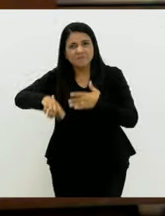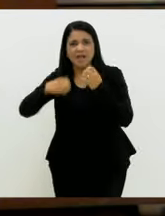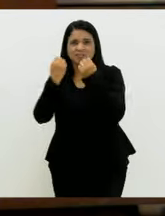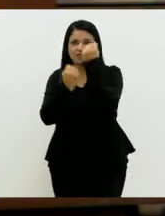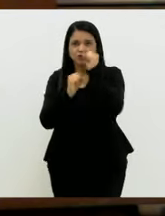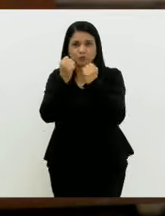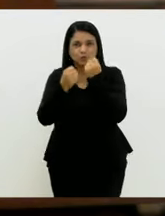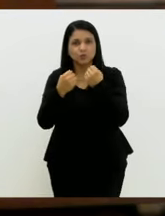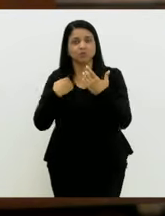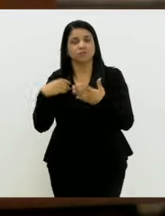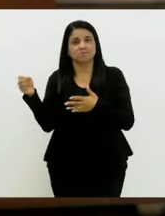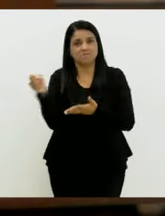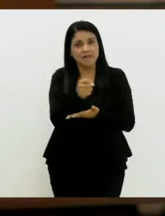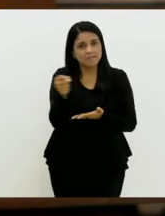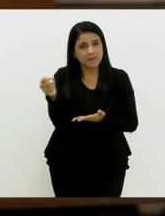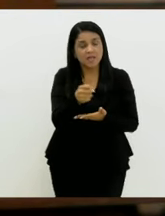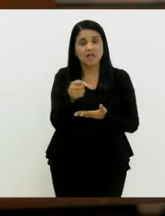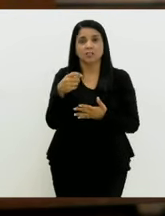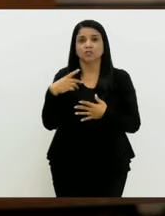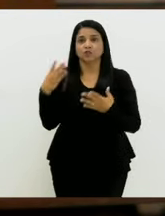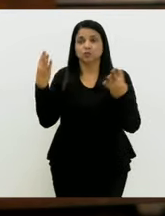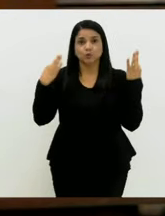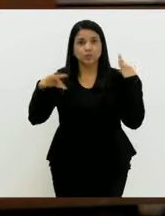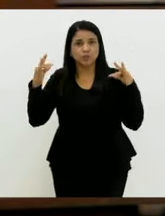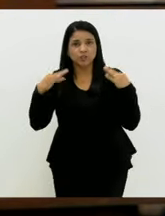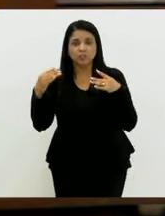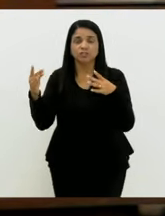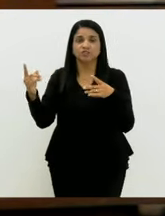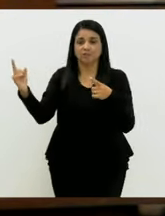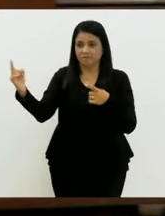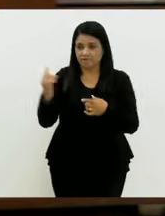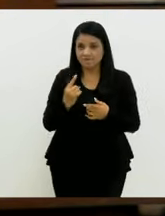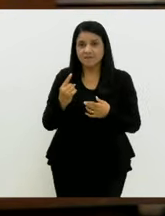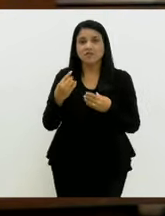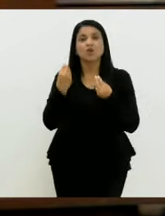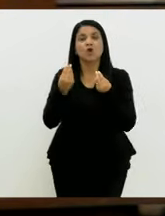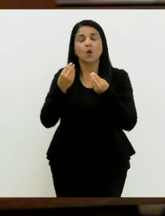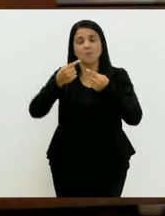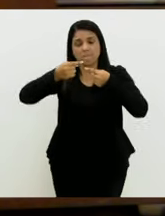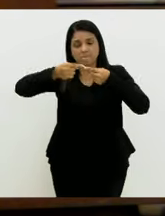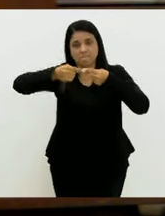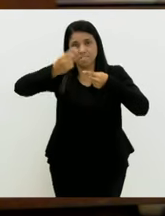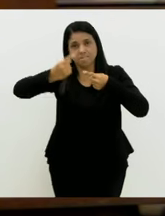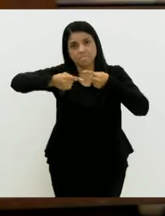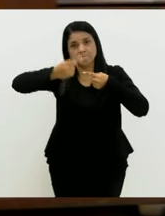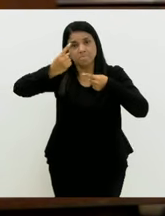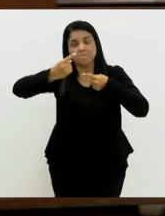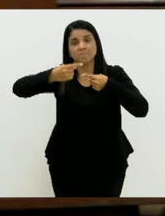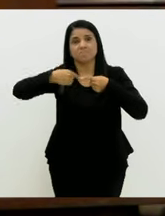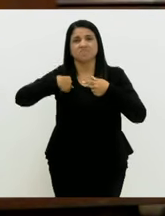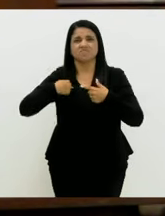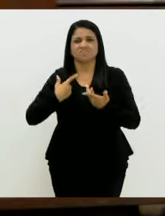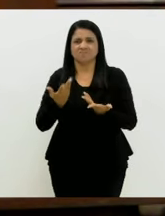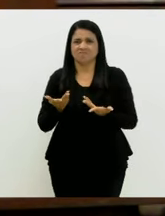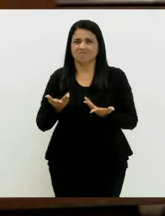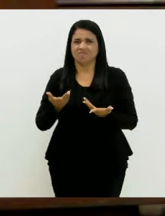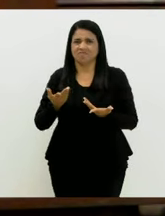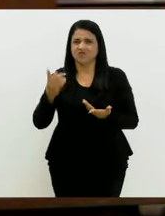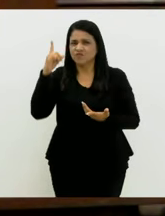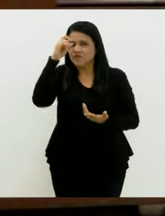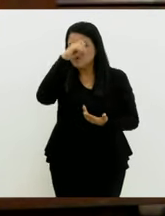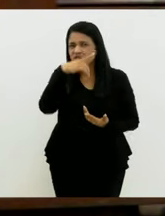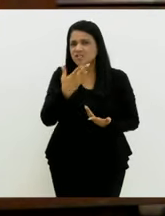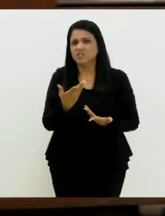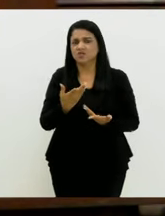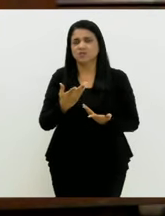emprego, para atrair o turista, o visitante, se tem uma praça de pedágio covarde no meio do caminho, se tem uma estrada